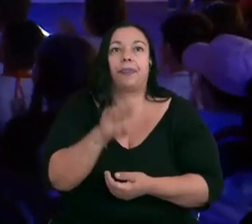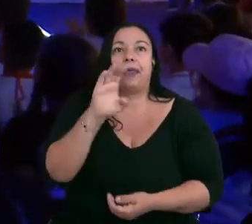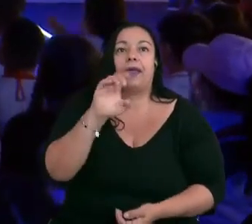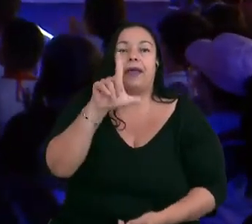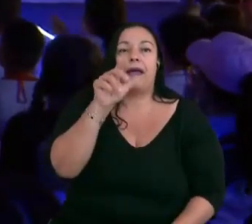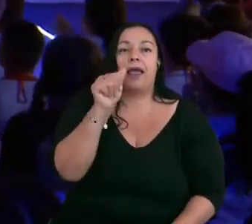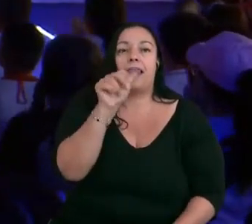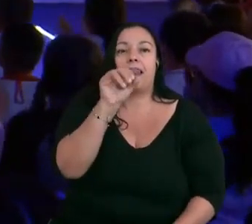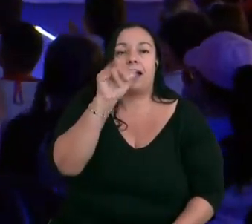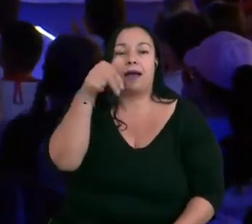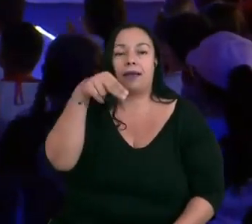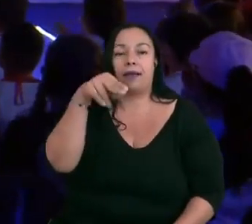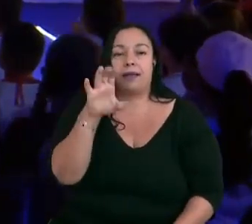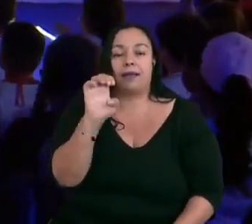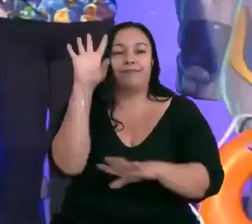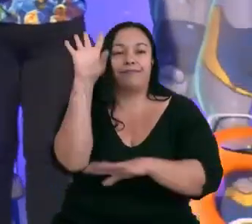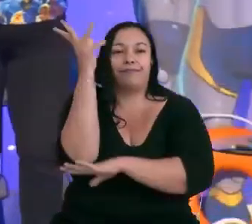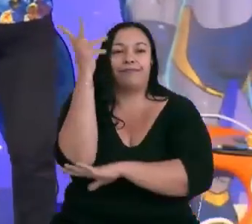Palmas.